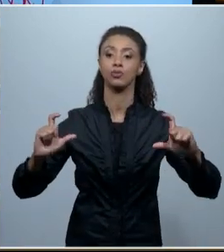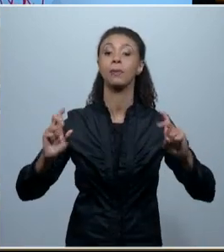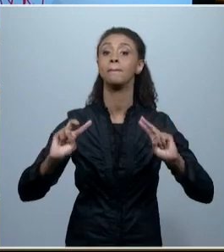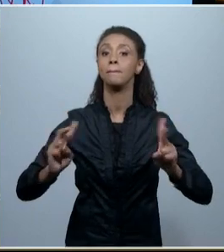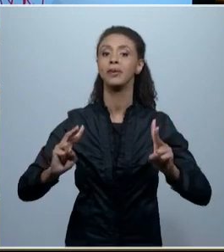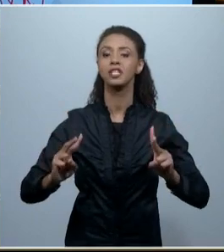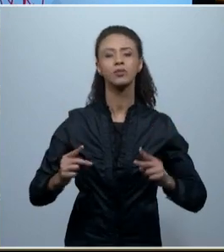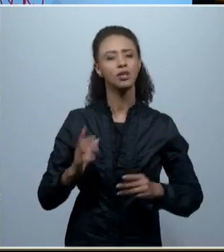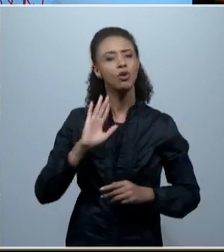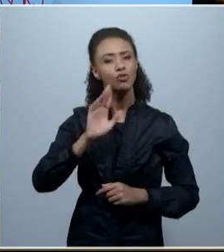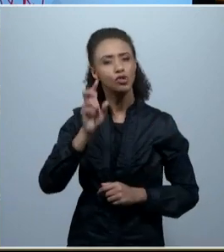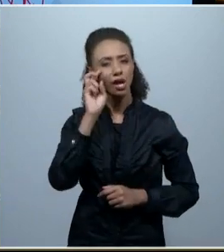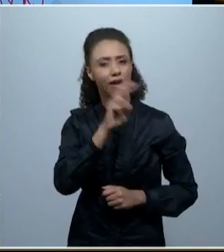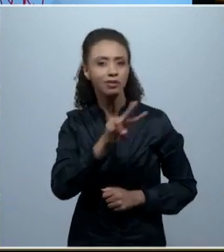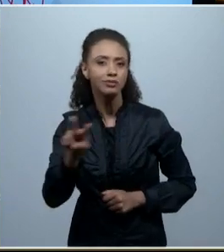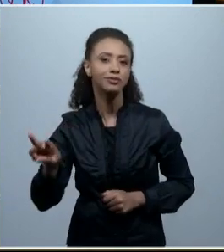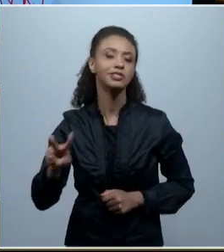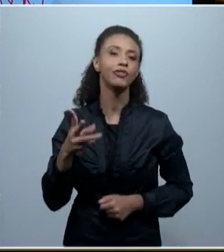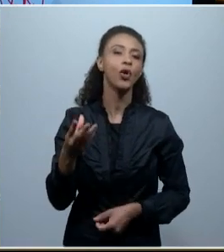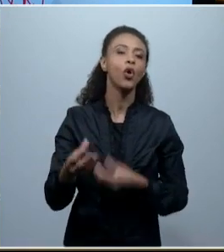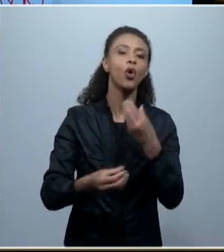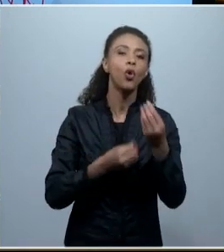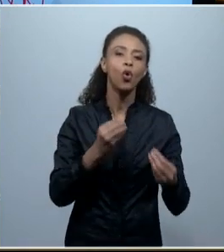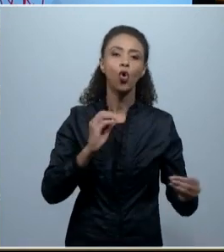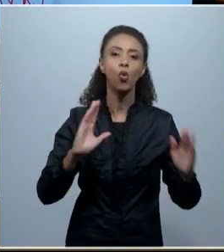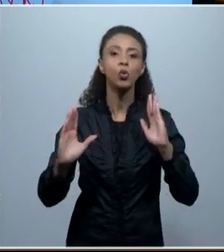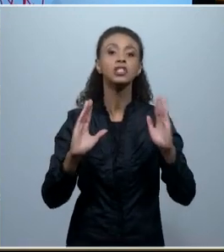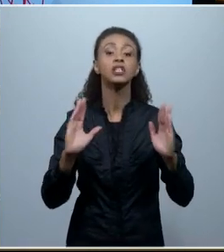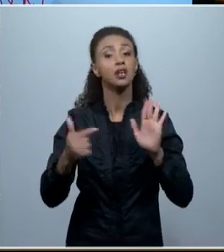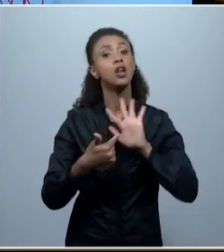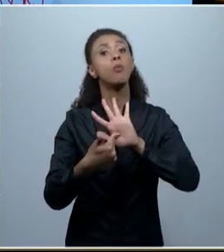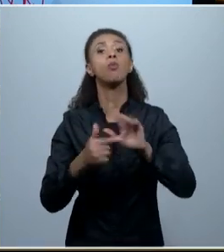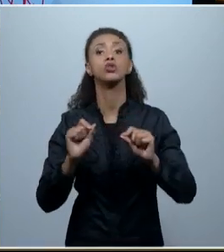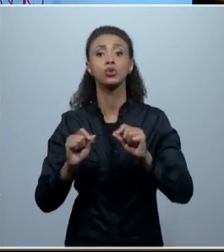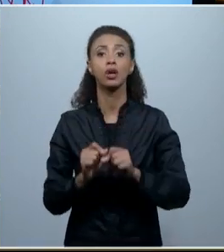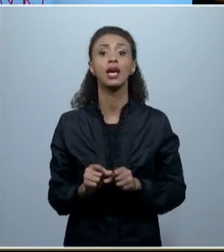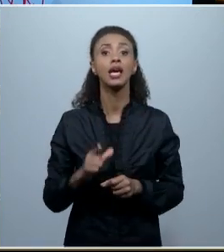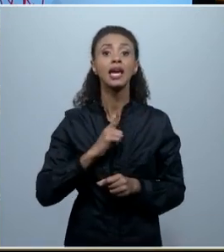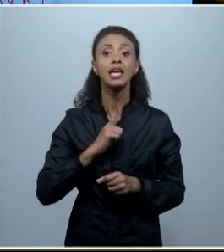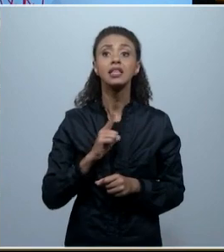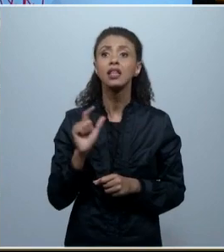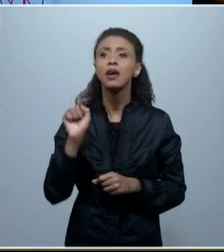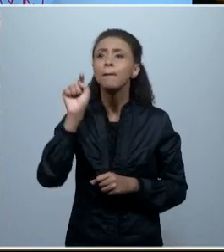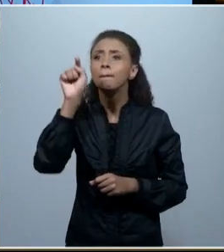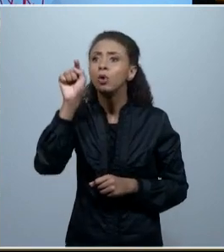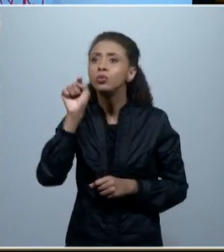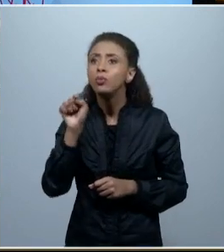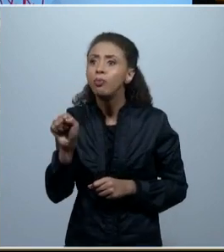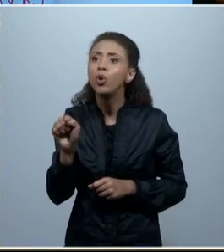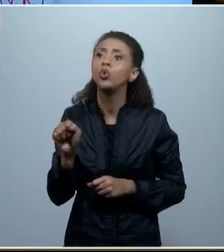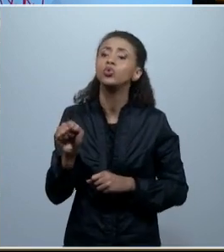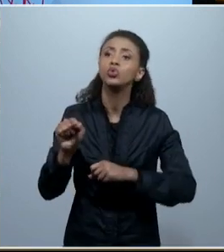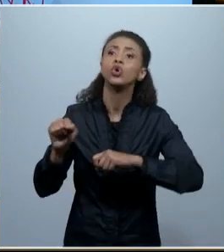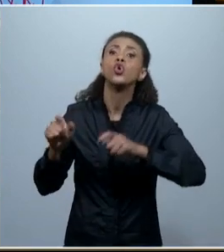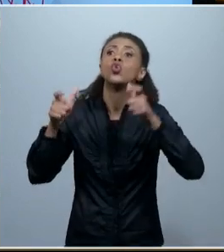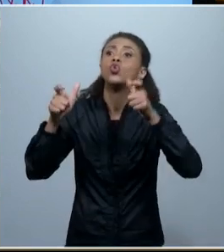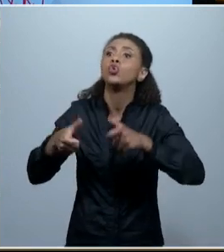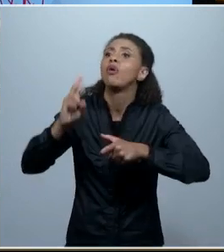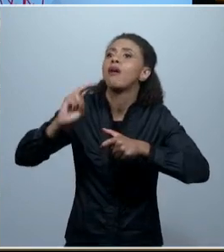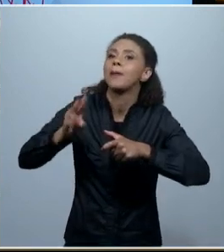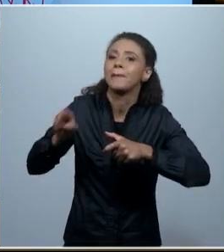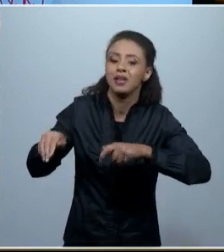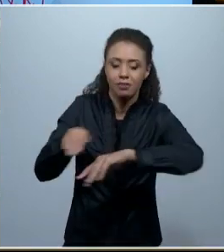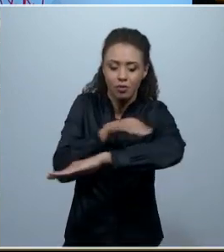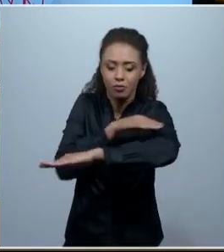de relações internacionais do uso comum de relações internacionais para expressar o fato que um par de pontos pertence ao mesmo sem me plano determinado por uma